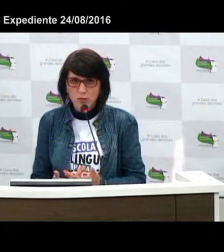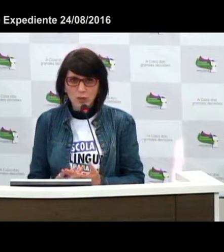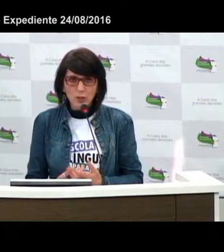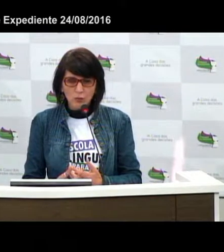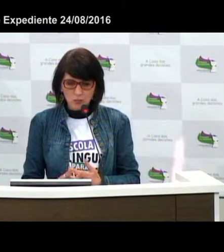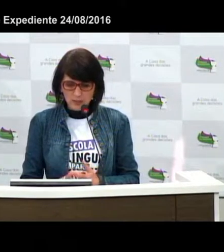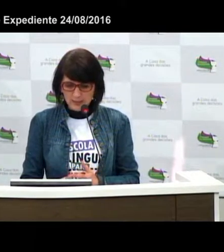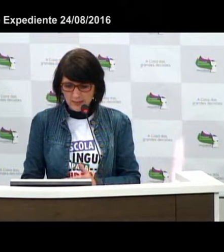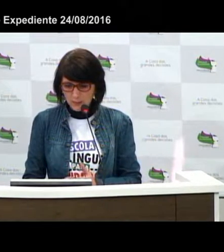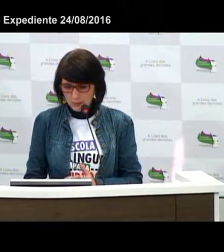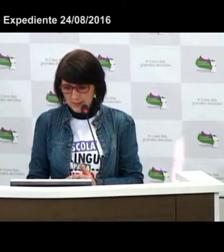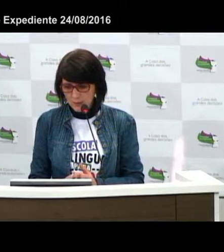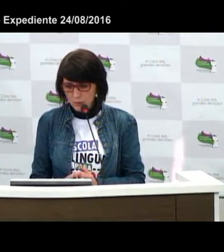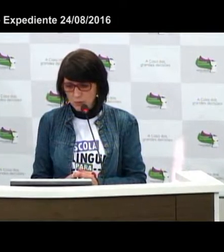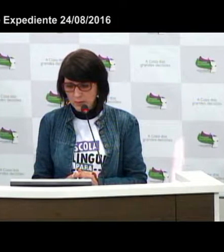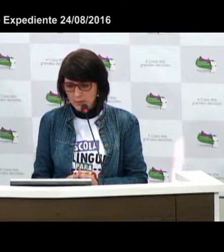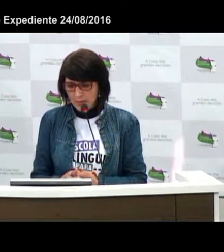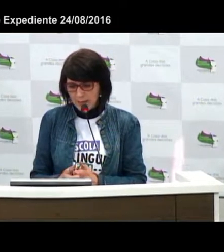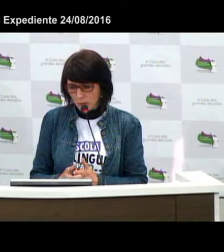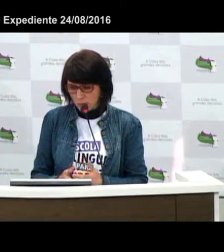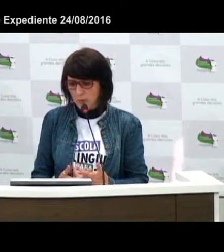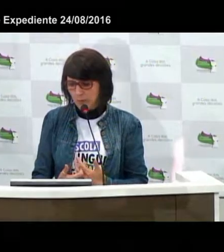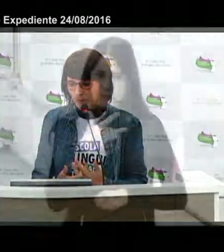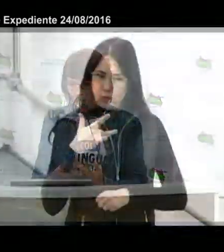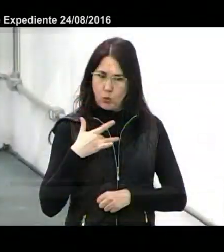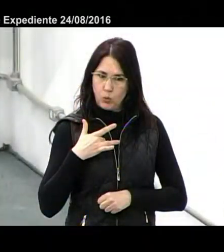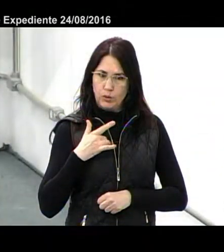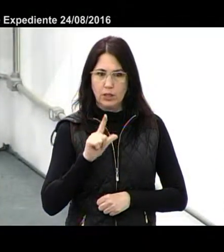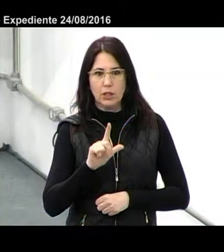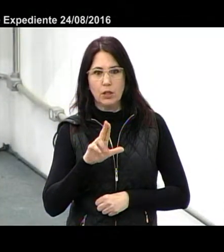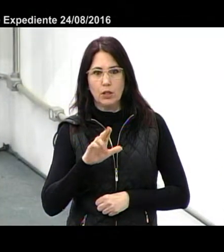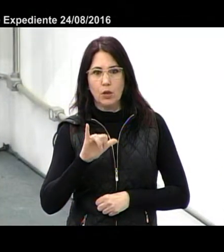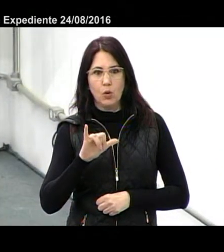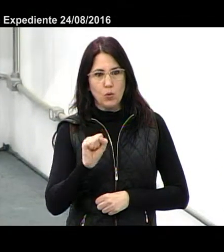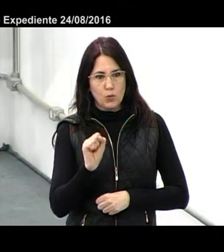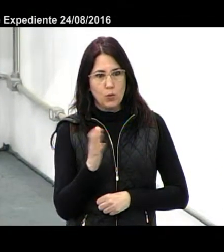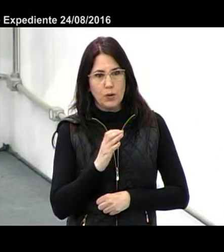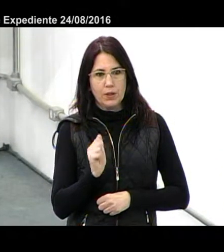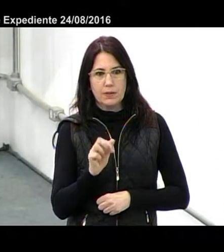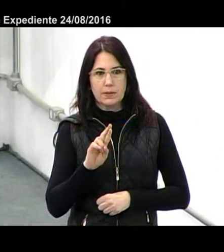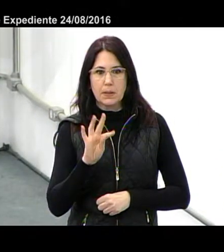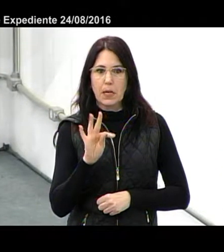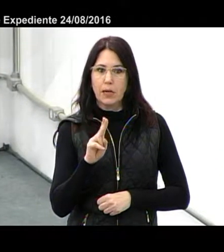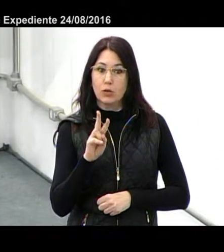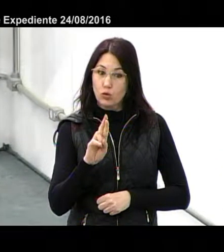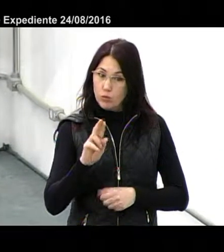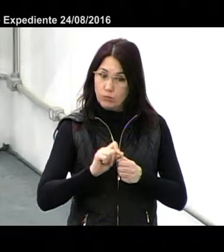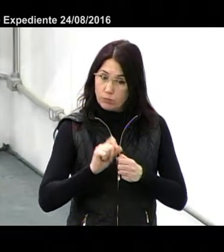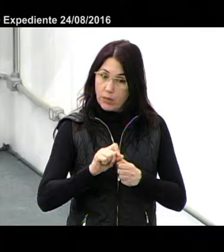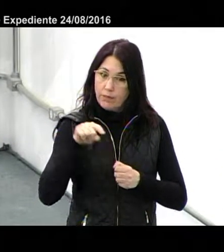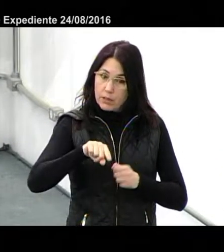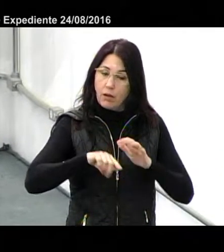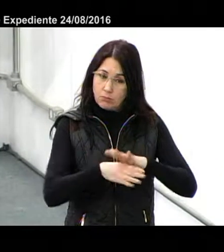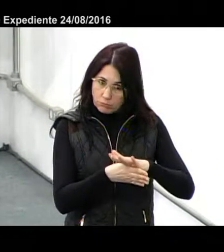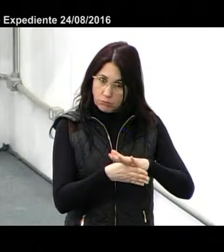conversamos com o secretário Luiz Arthur para fazer, então, essas adaptações.